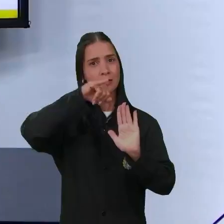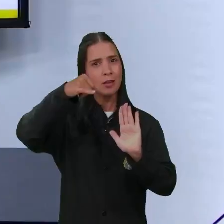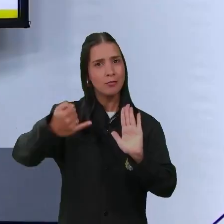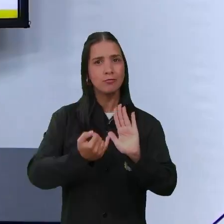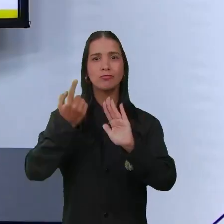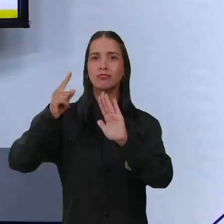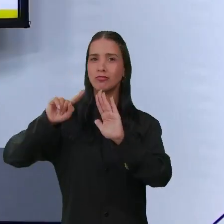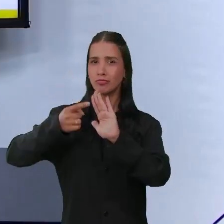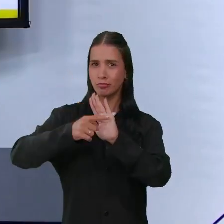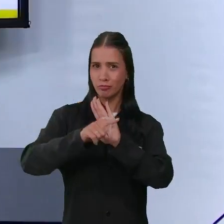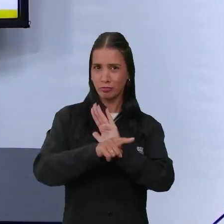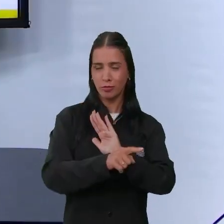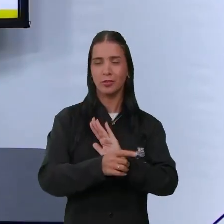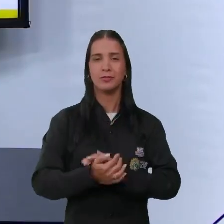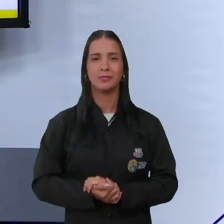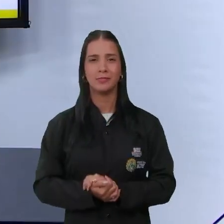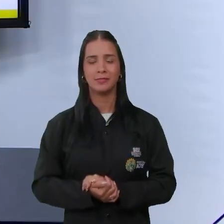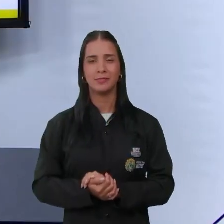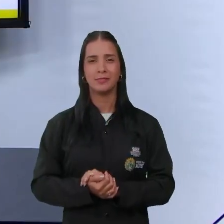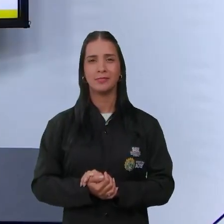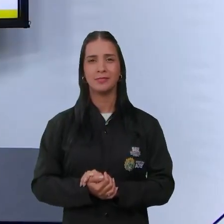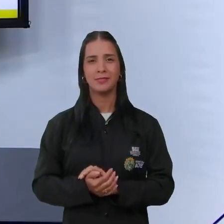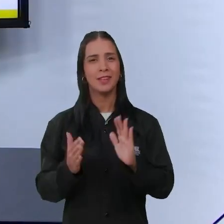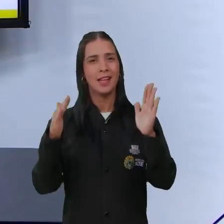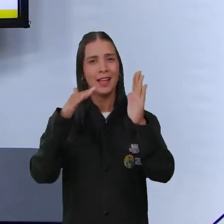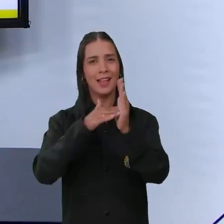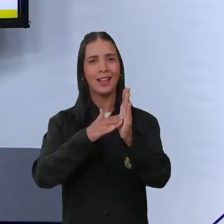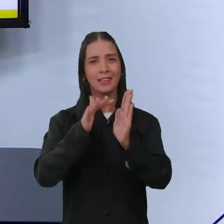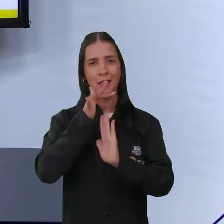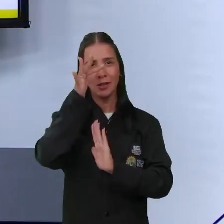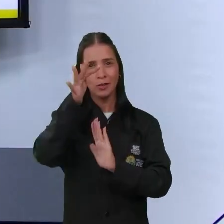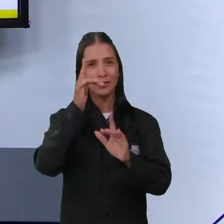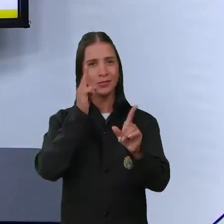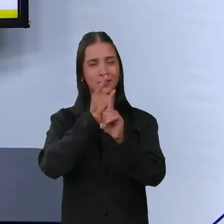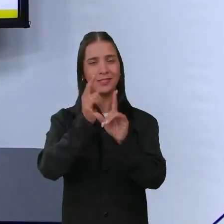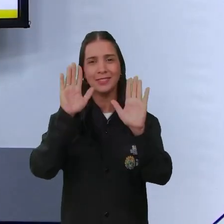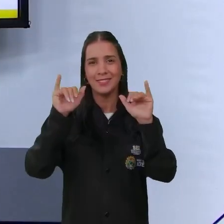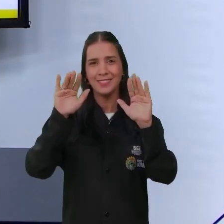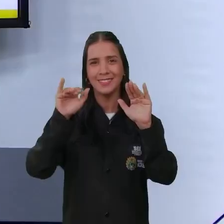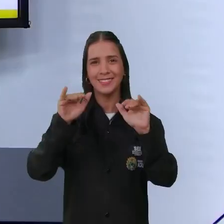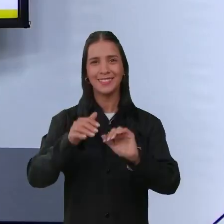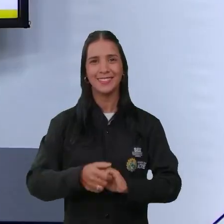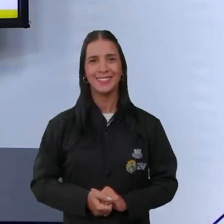respeito de cada assunto. Até o nosso próximo encontro.